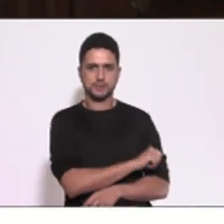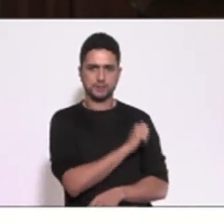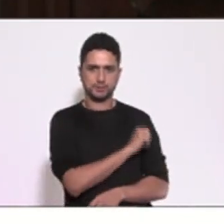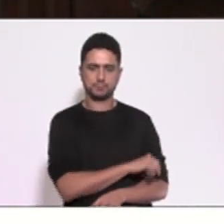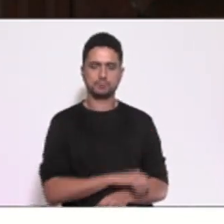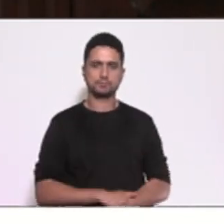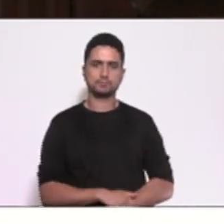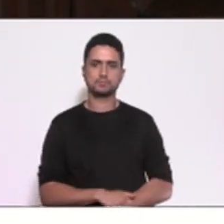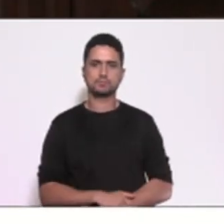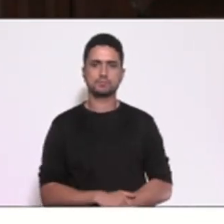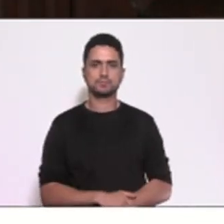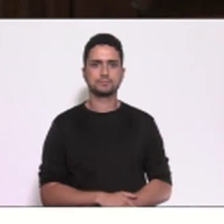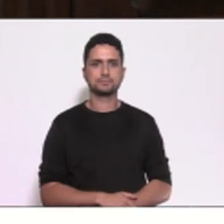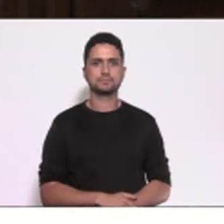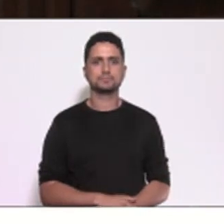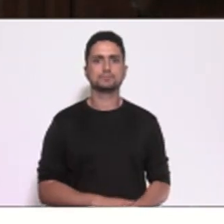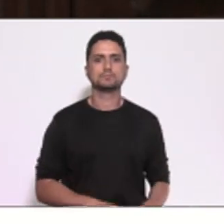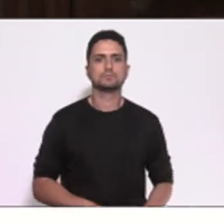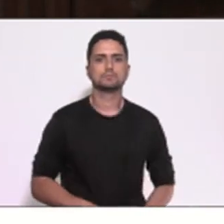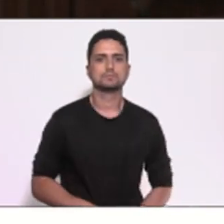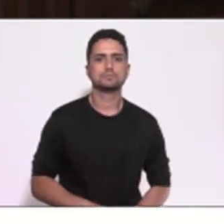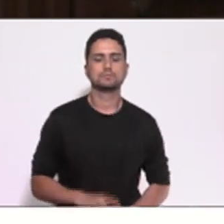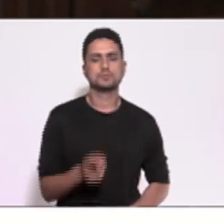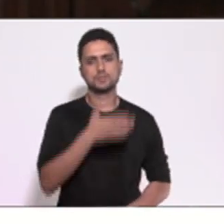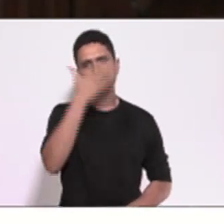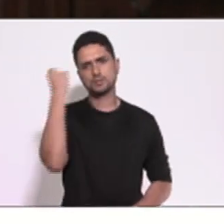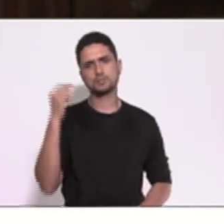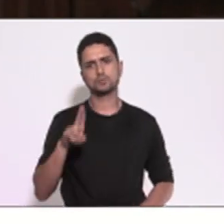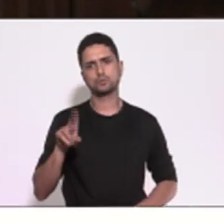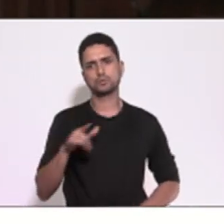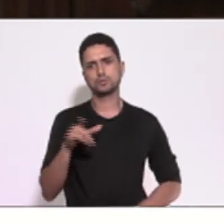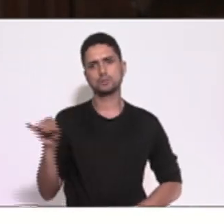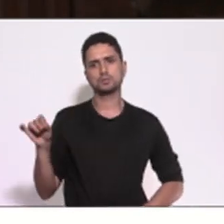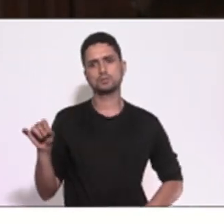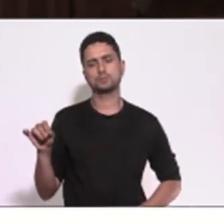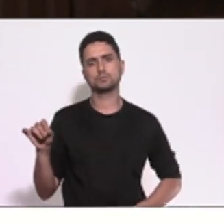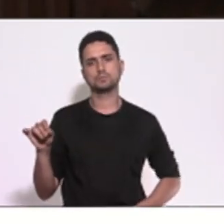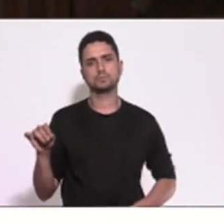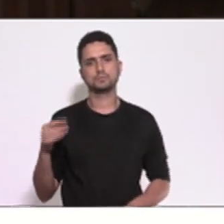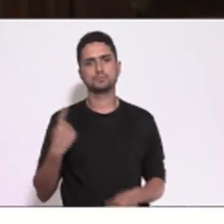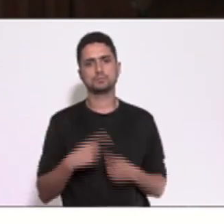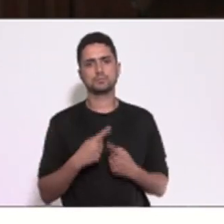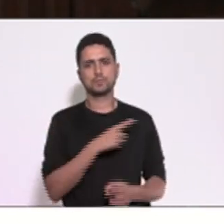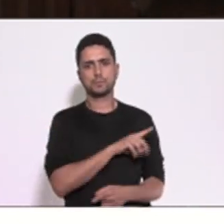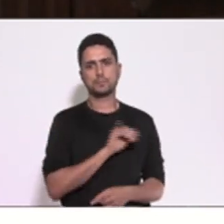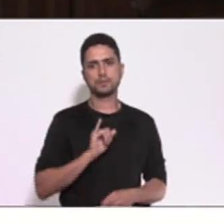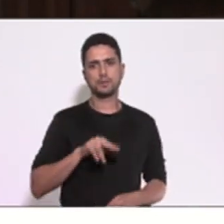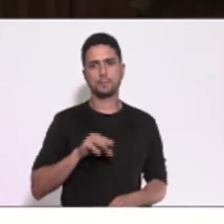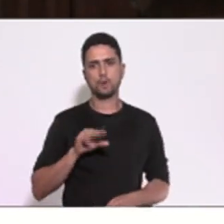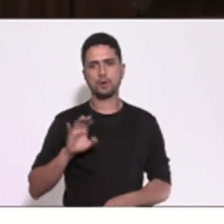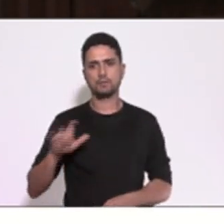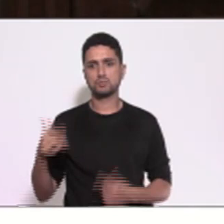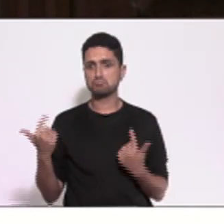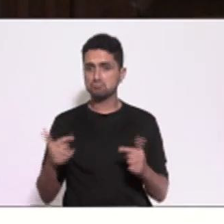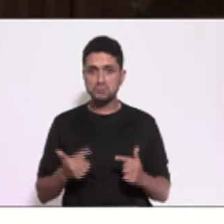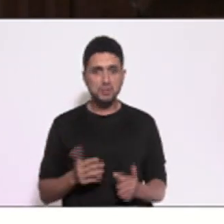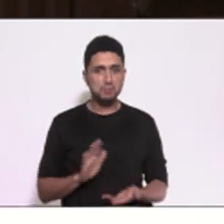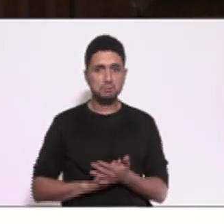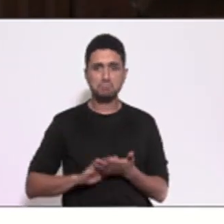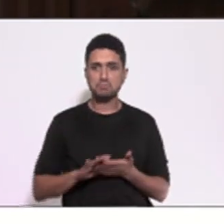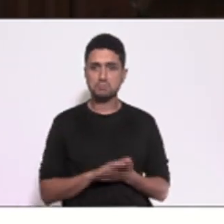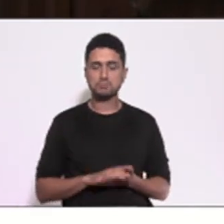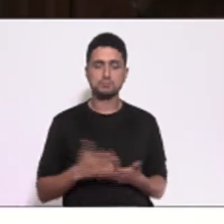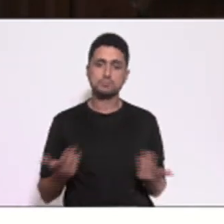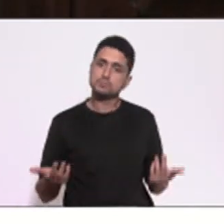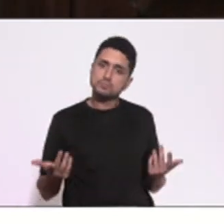Janeiro. Esquece a União, se aquele imóvel não existir mais,